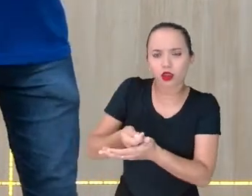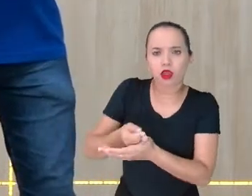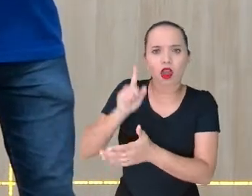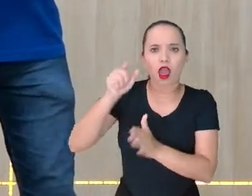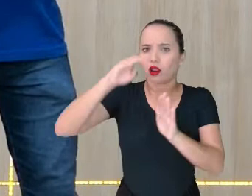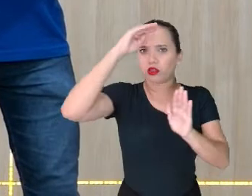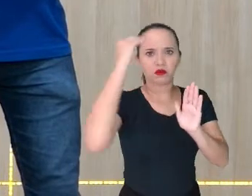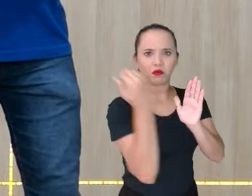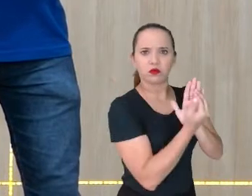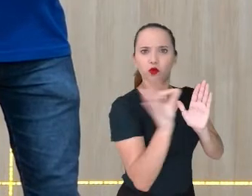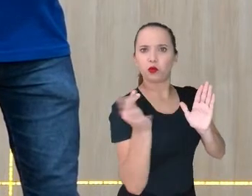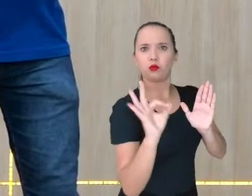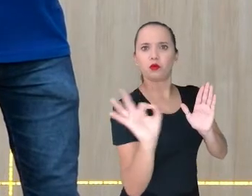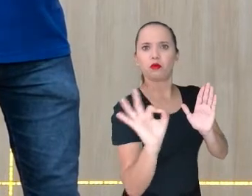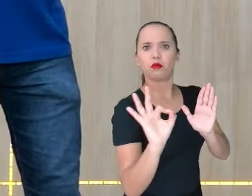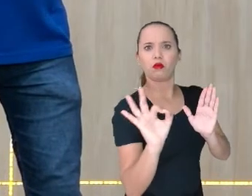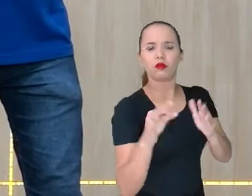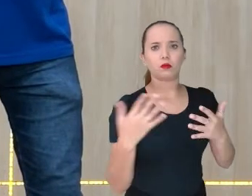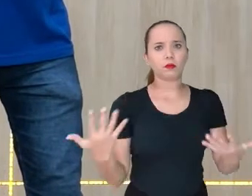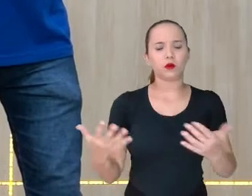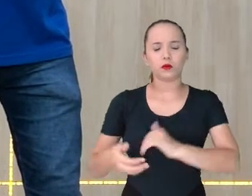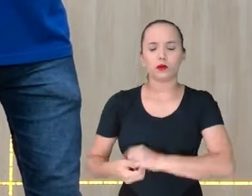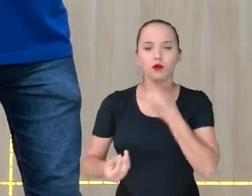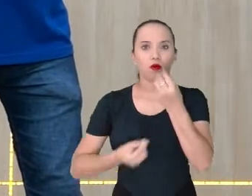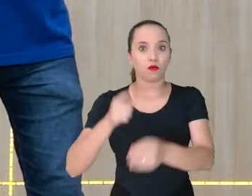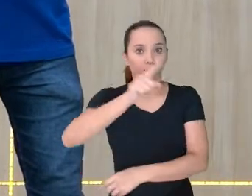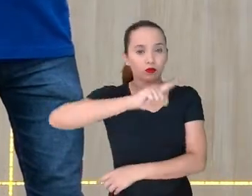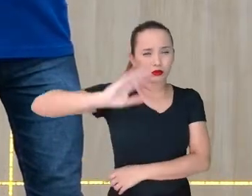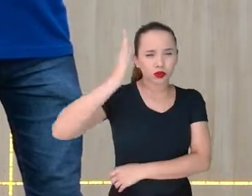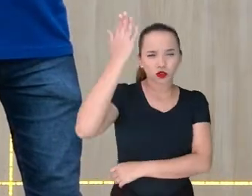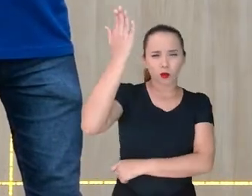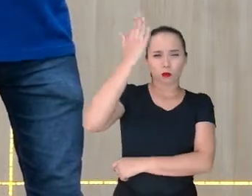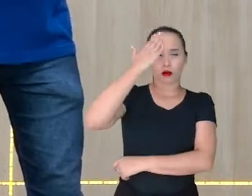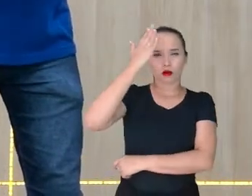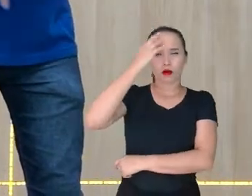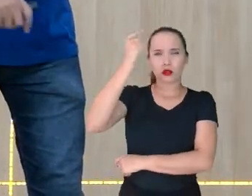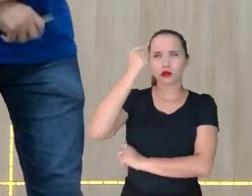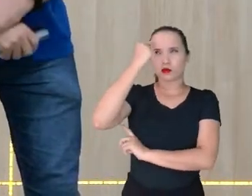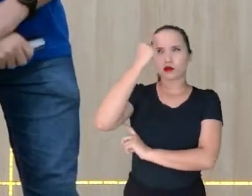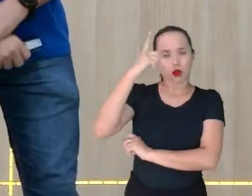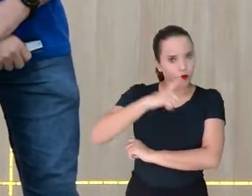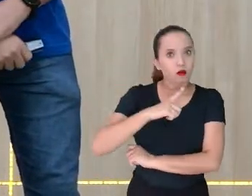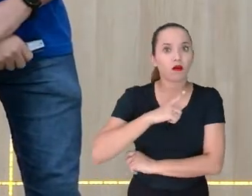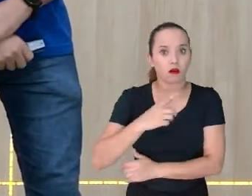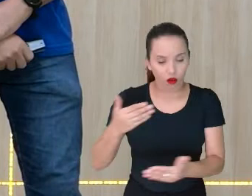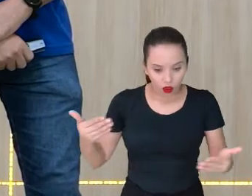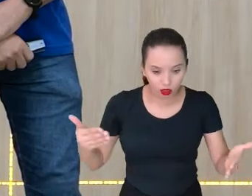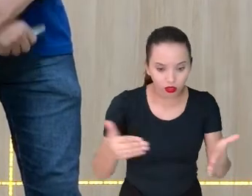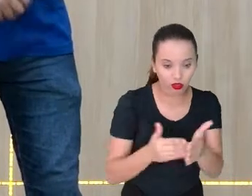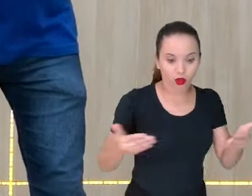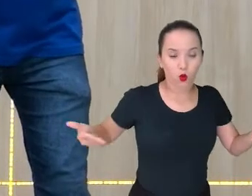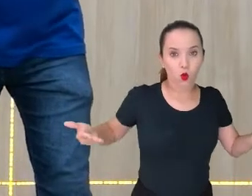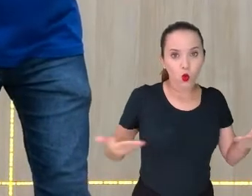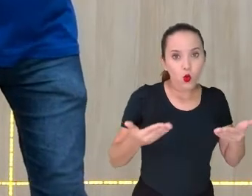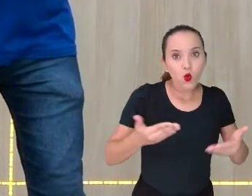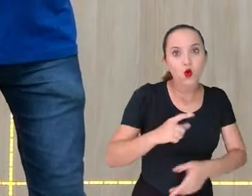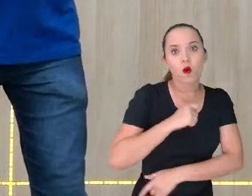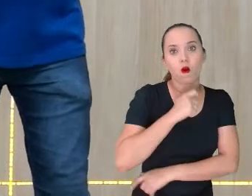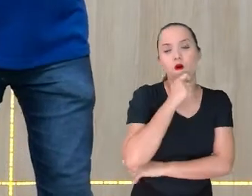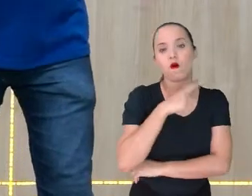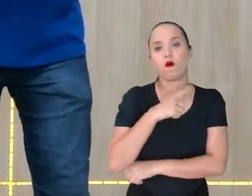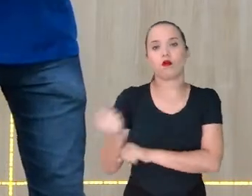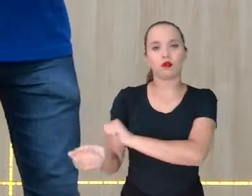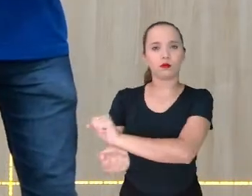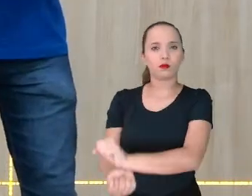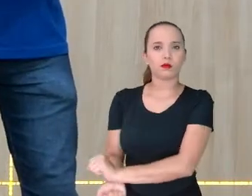desrespeitada? Já pensaram que ainda hoje existe gente trabalhando como escravo no Brasil? Dá para entender? Dá para